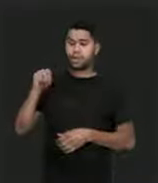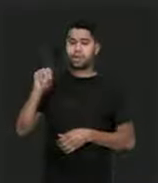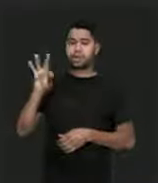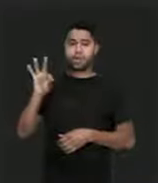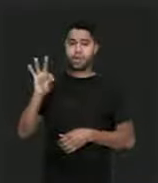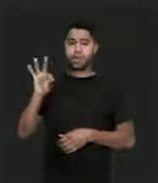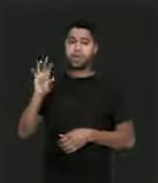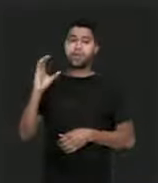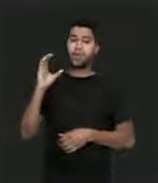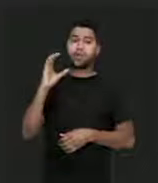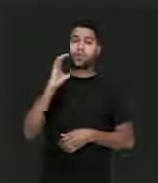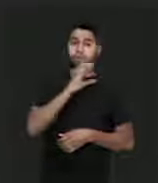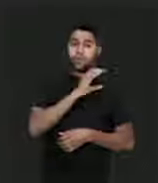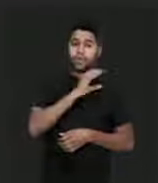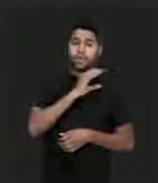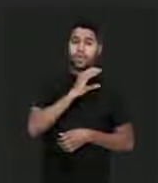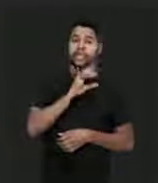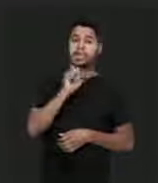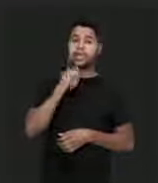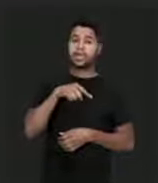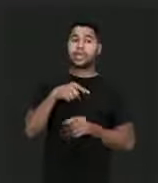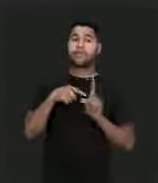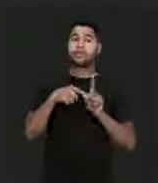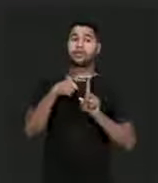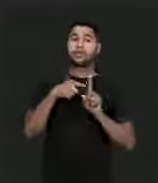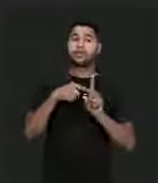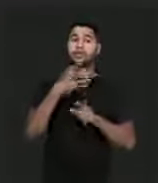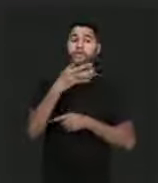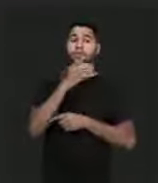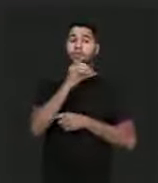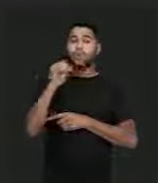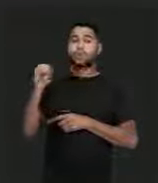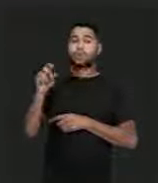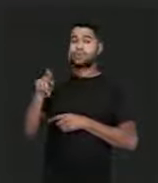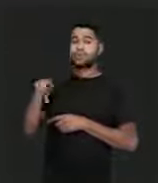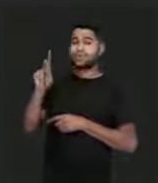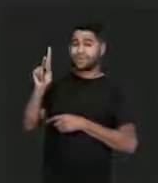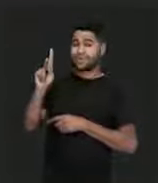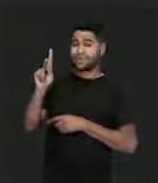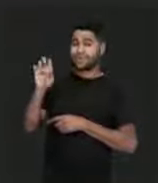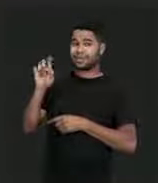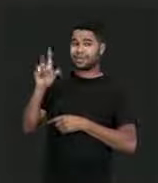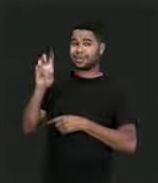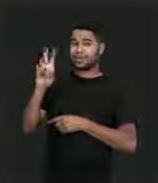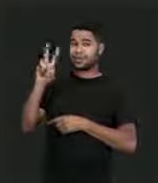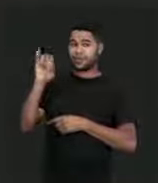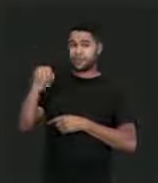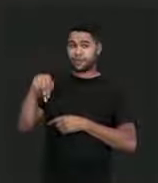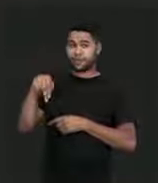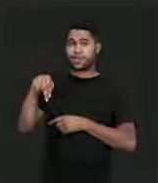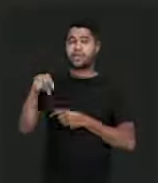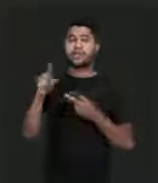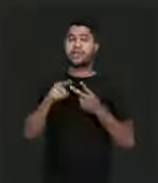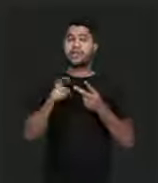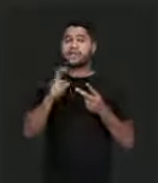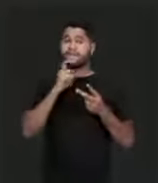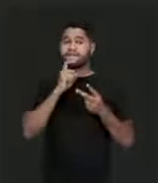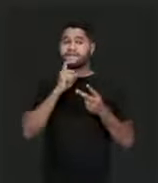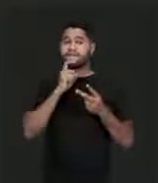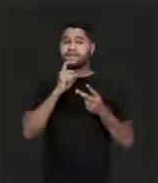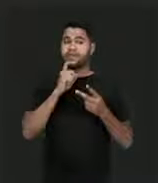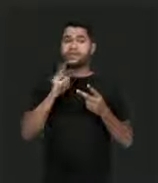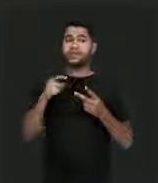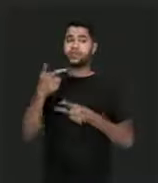fonte quente, cuja temperatura é 400 Kelvin, e uma fonte fria, cuja